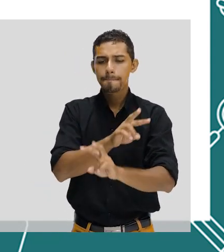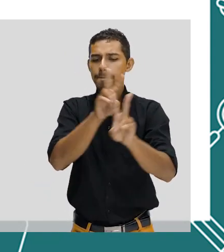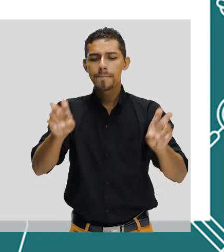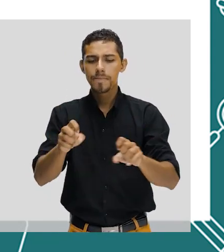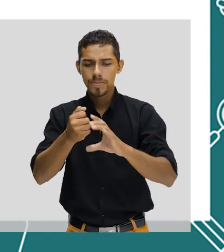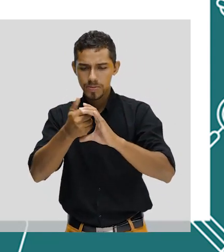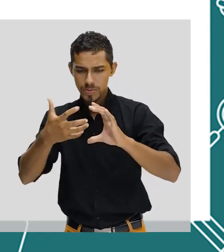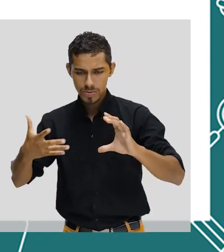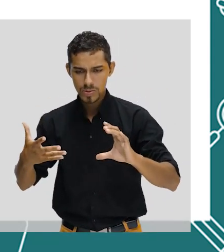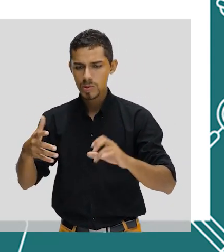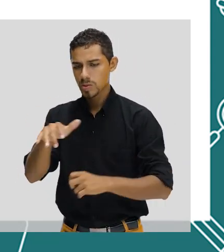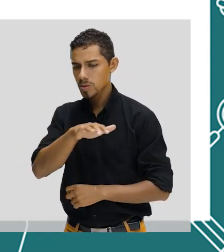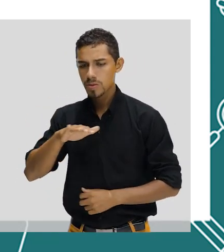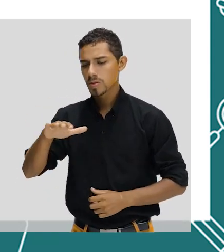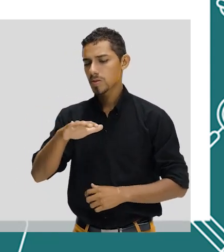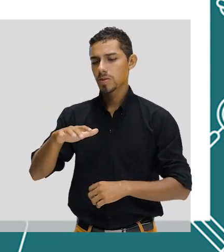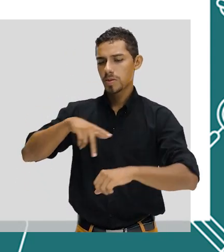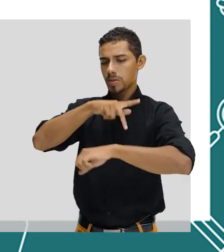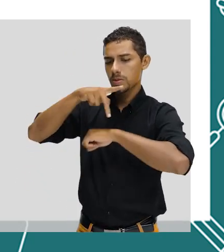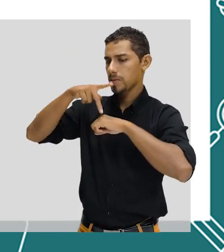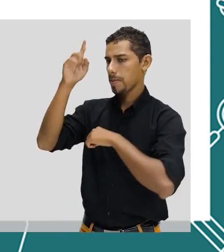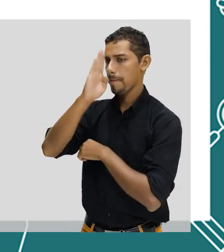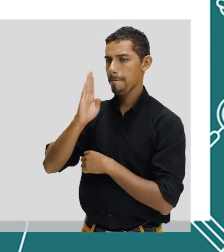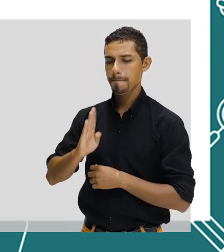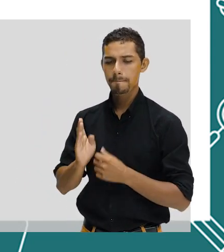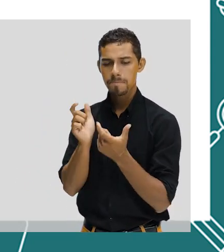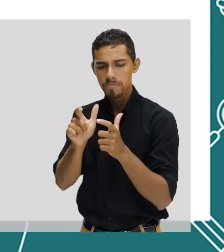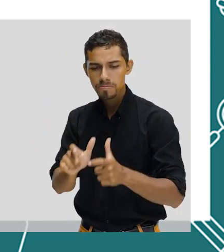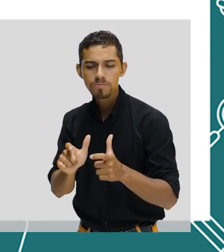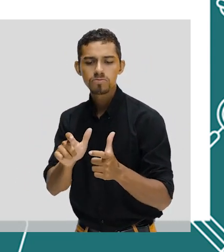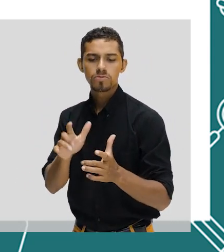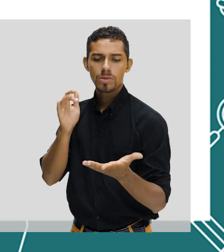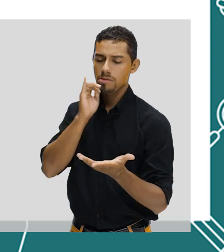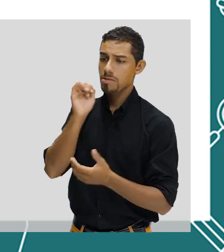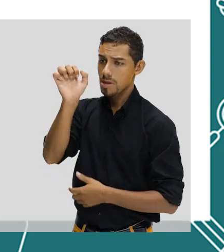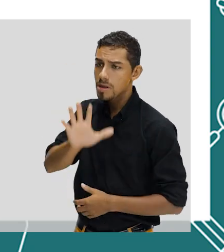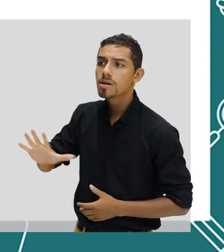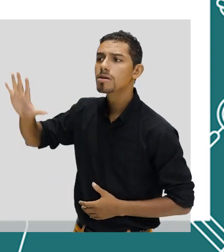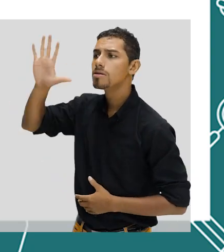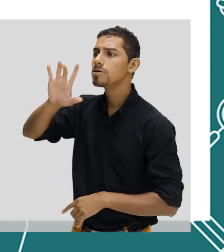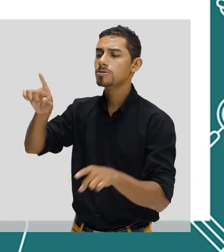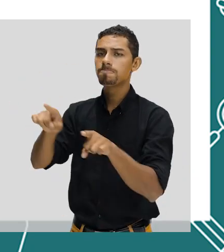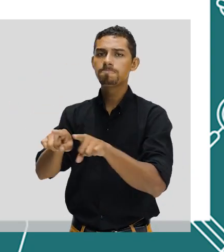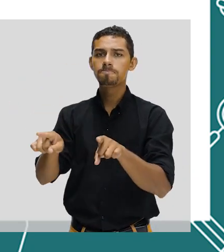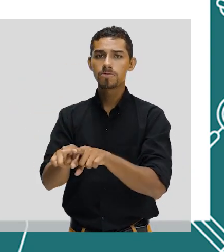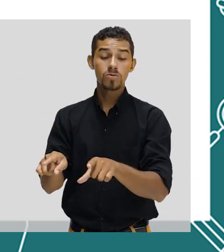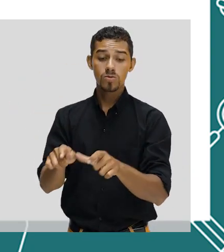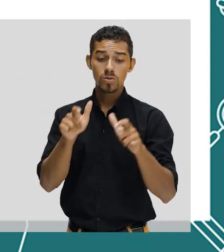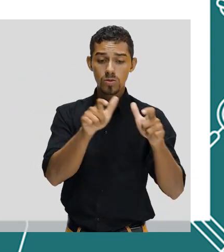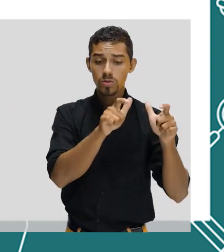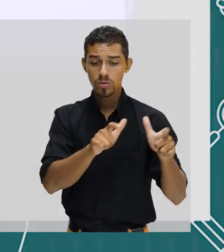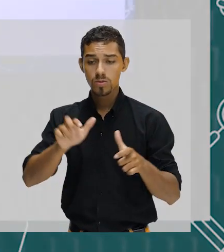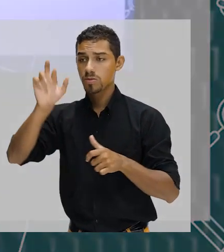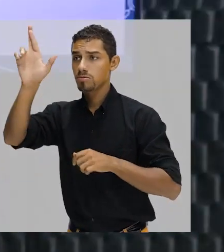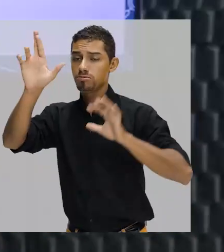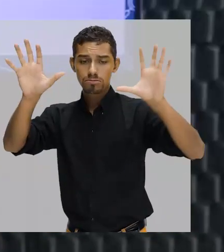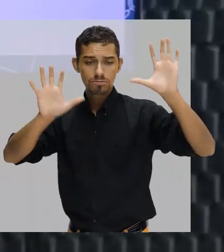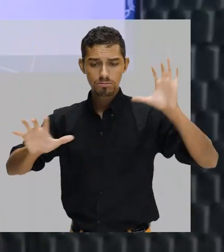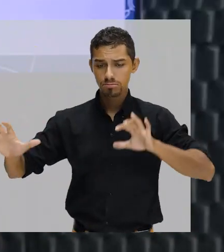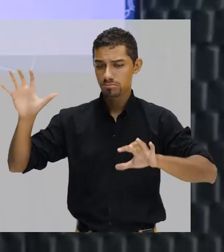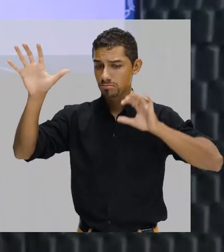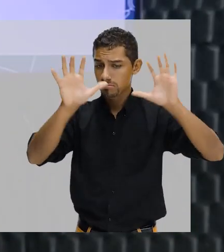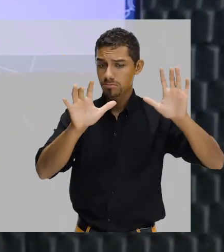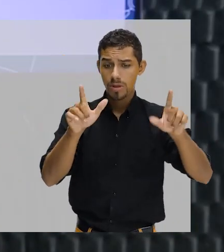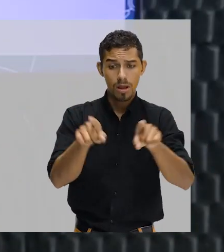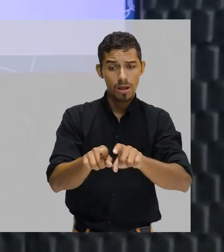as características do nosso país, do nosso território, tanto de maneira geral como também por regiões, tá certo? Assunto que